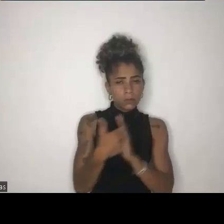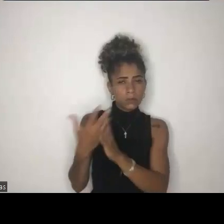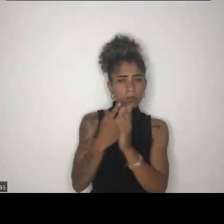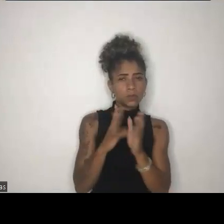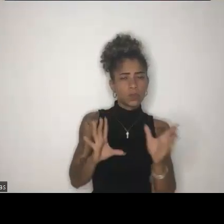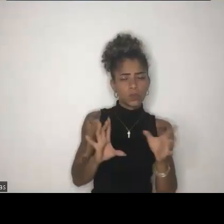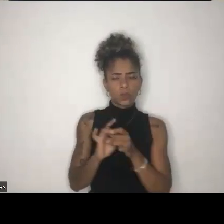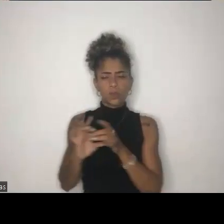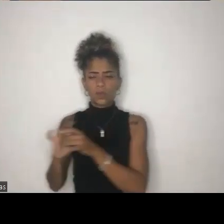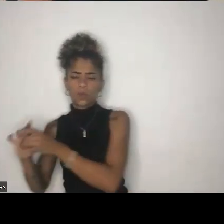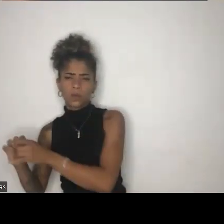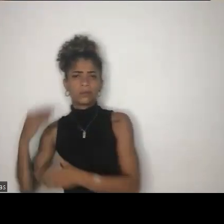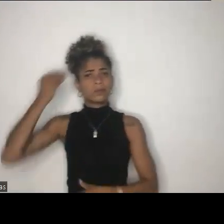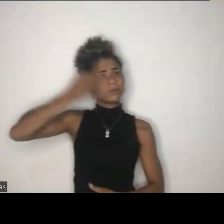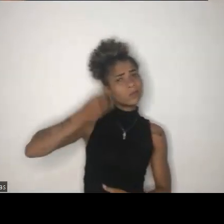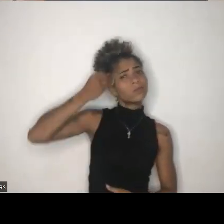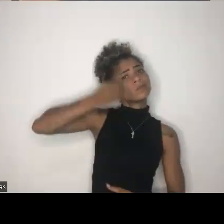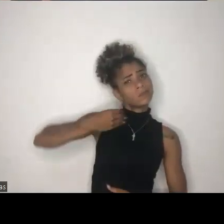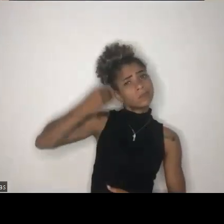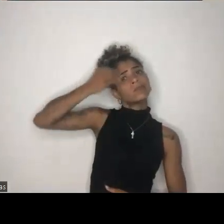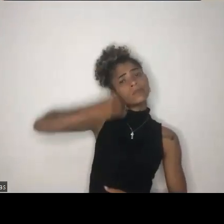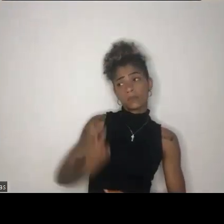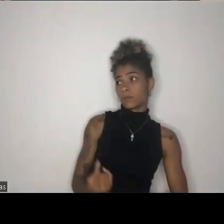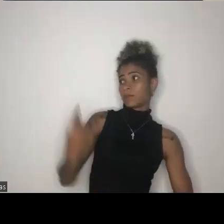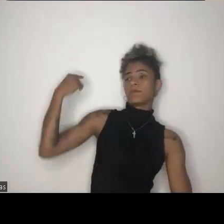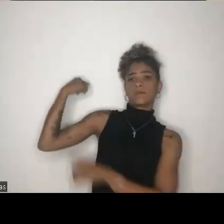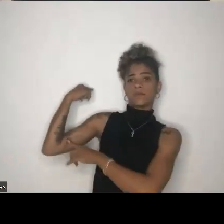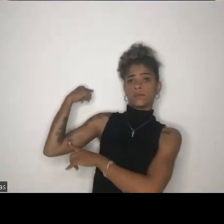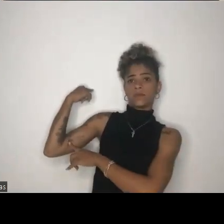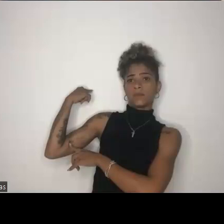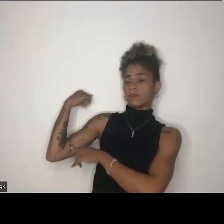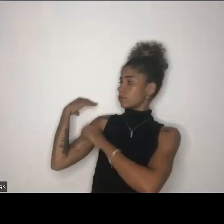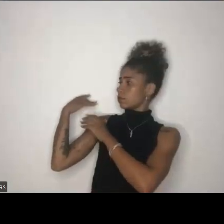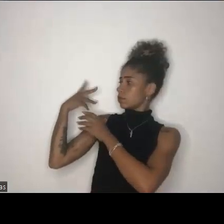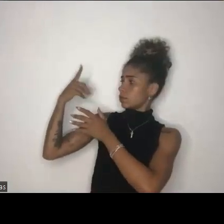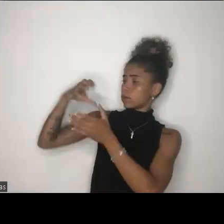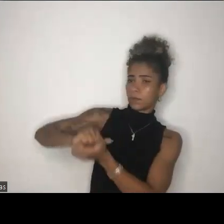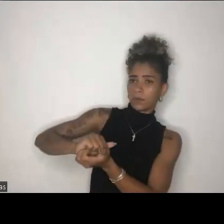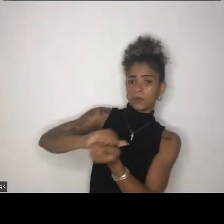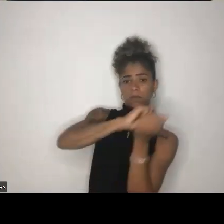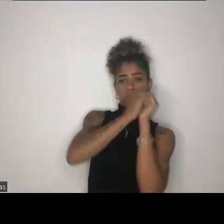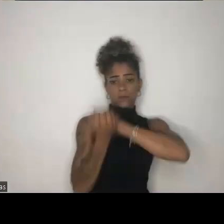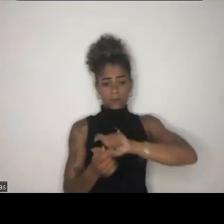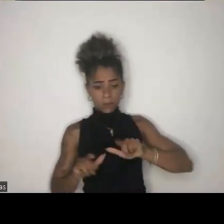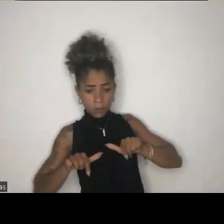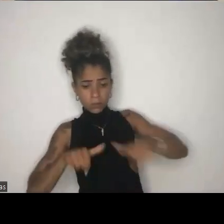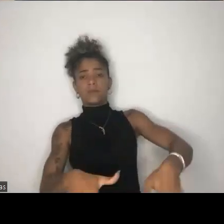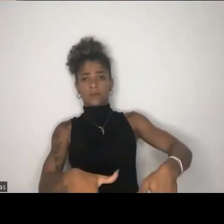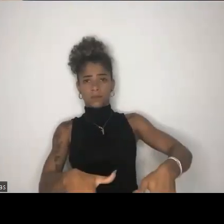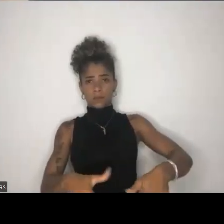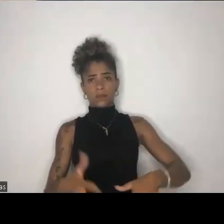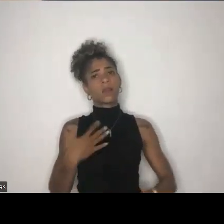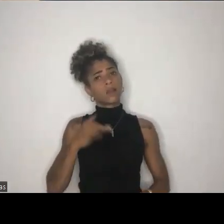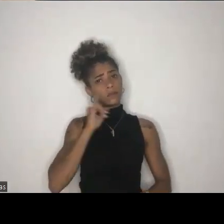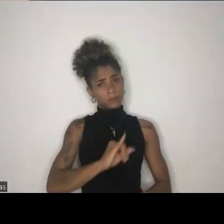essa jornada de experiência que eu tive no passado para colocar absolutamente tudo em prática eu queria contar para vocês